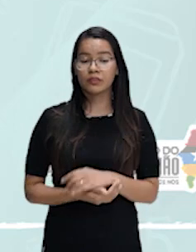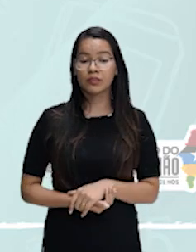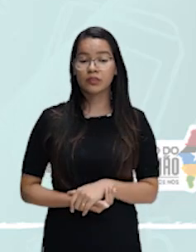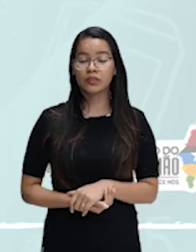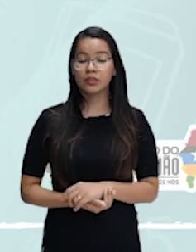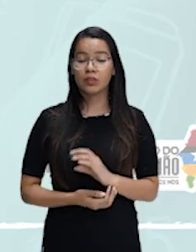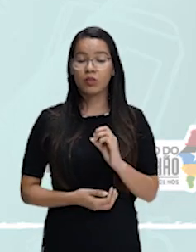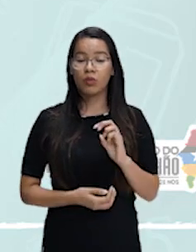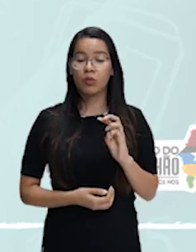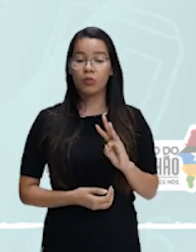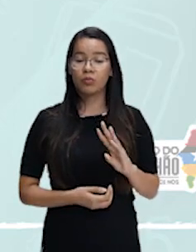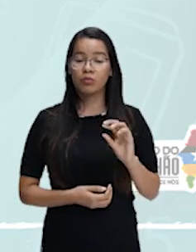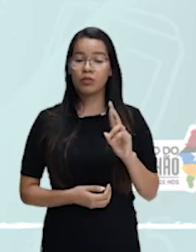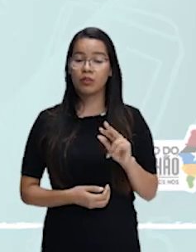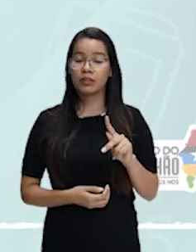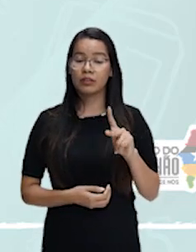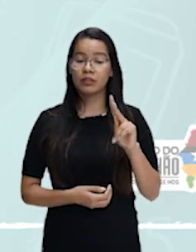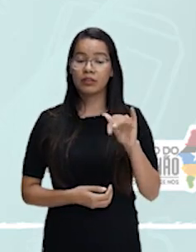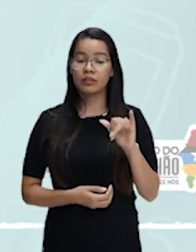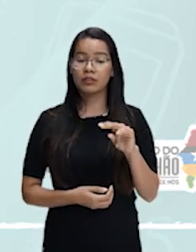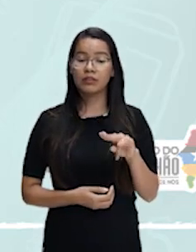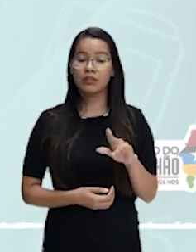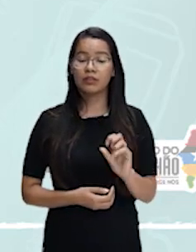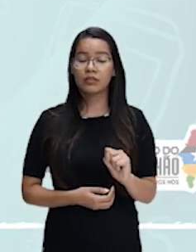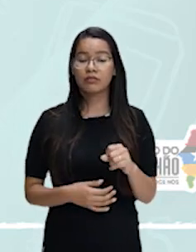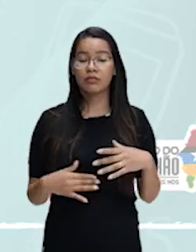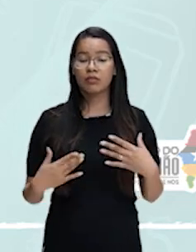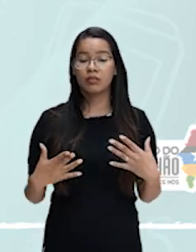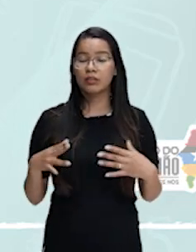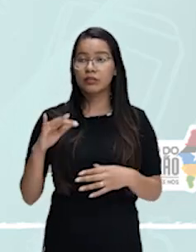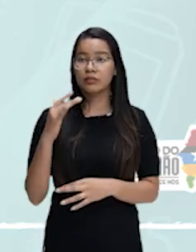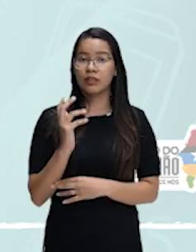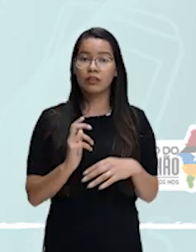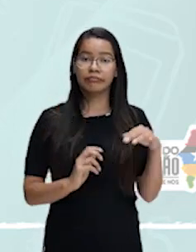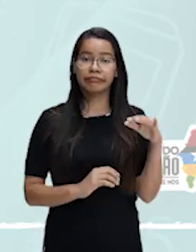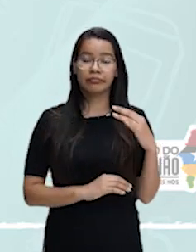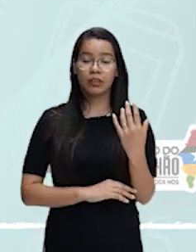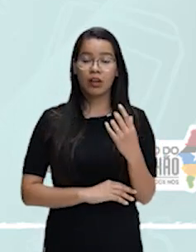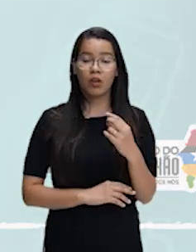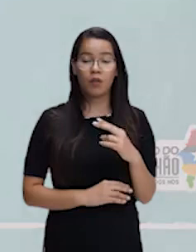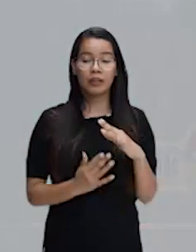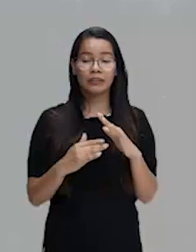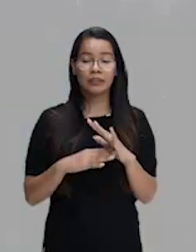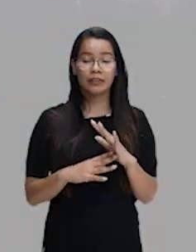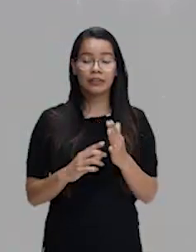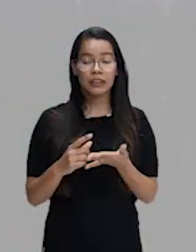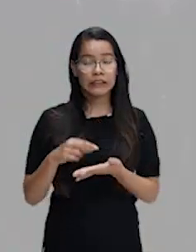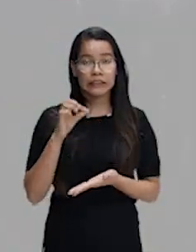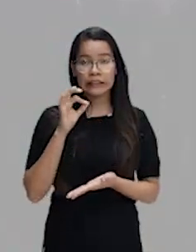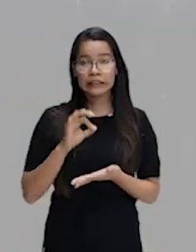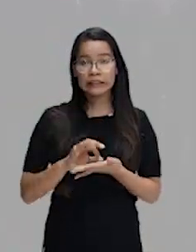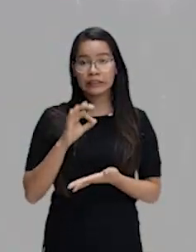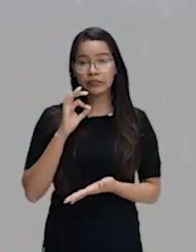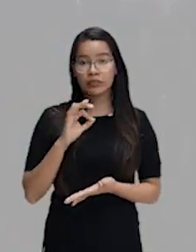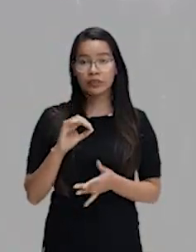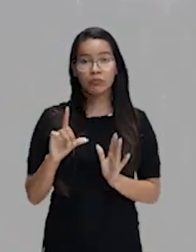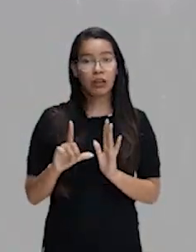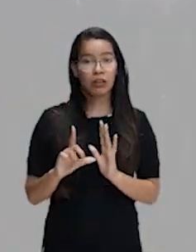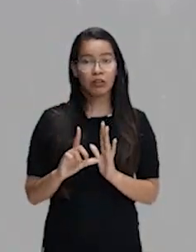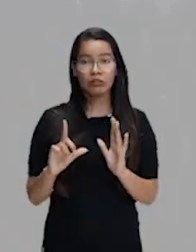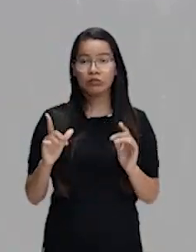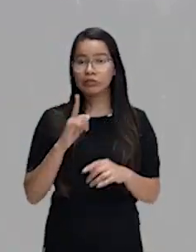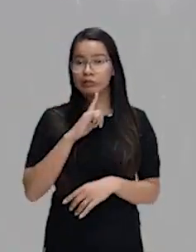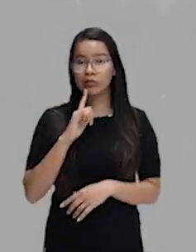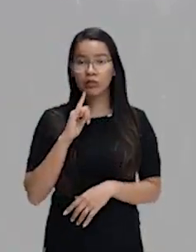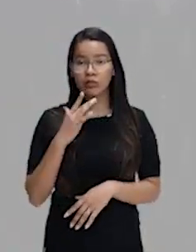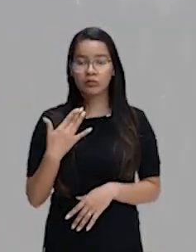ao ar livre ou até mesmo em cafés, né? Na lanchonete, tem ali o Wi-Fi e tudo mais. Então o trabalho remoto, ele é